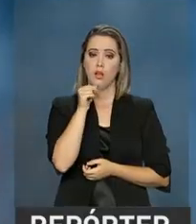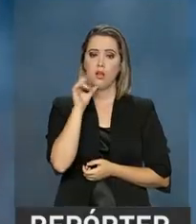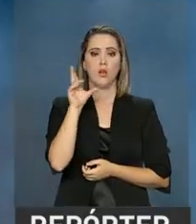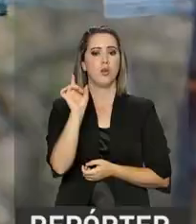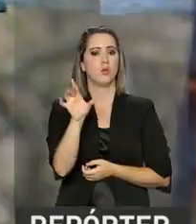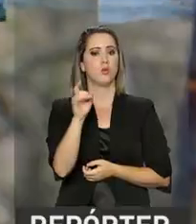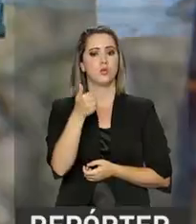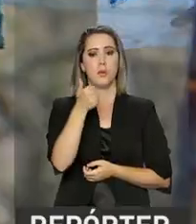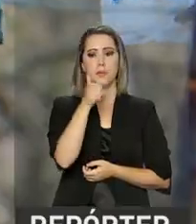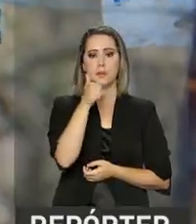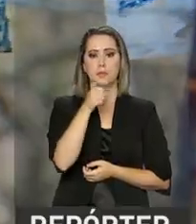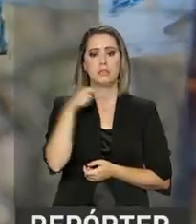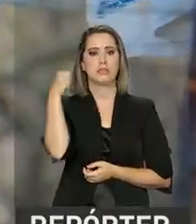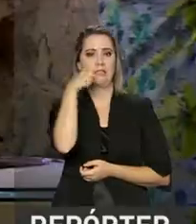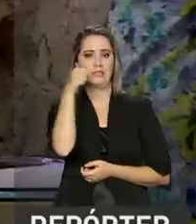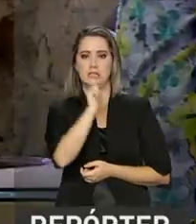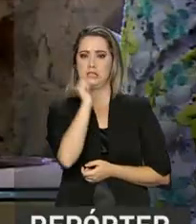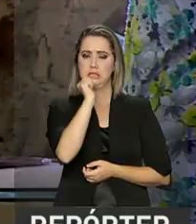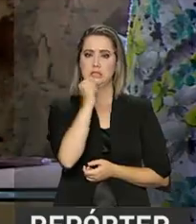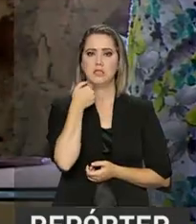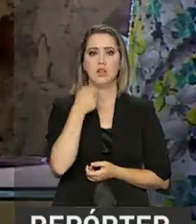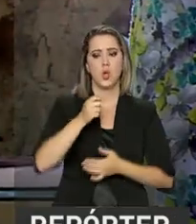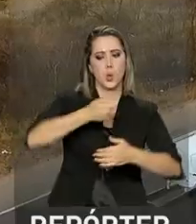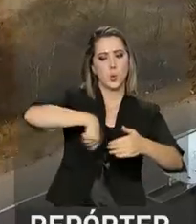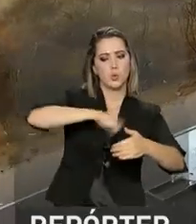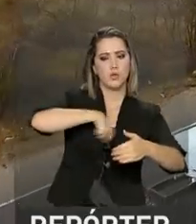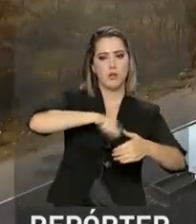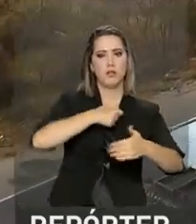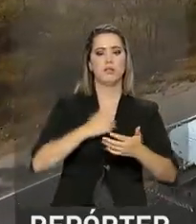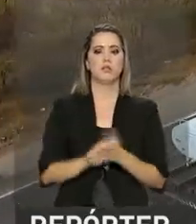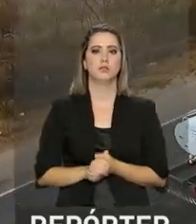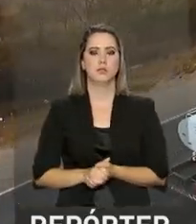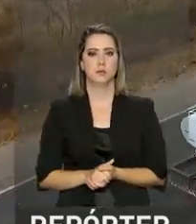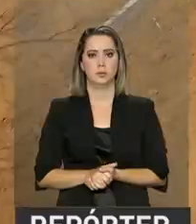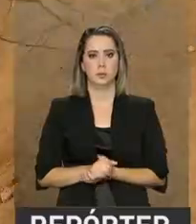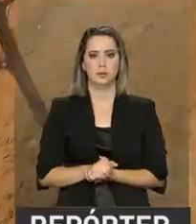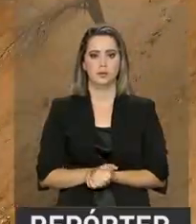só para beber, escovar os dentes e cozinhar.